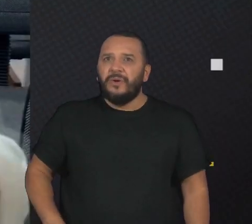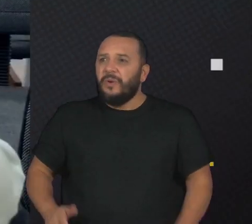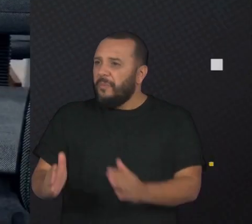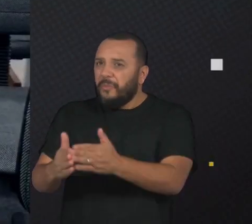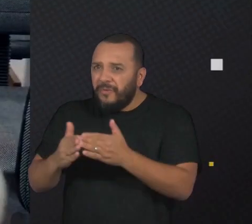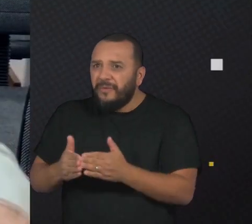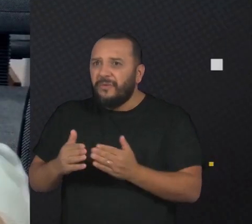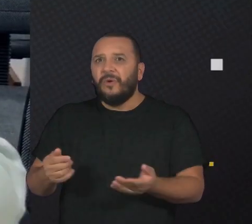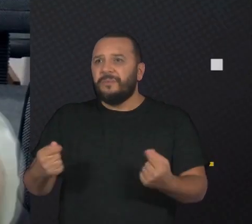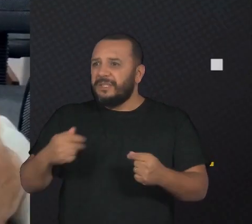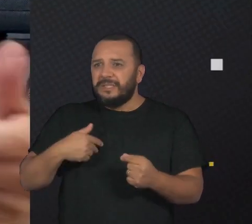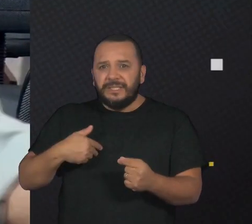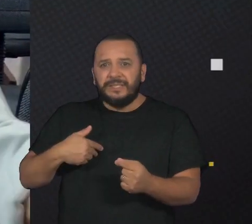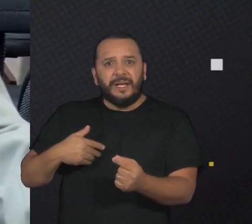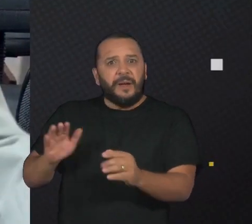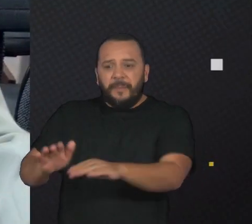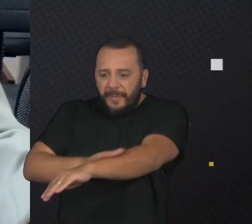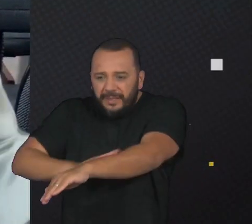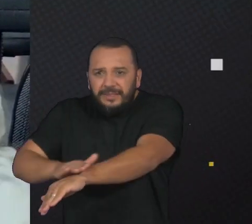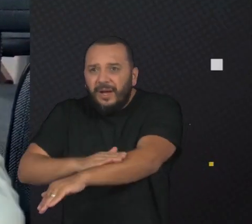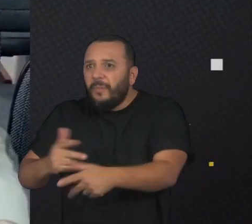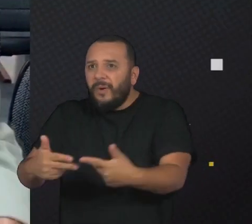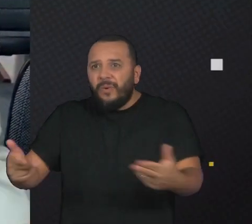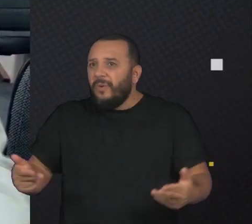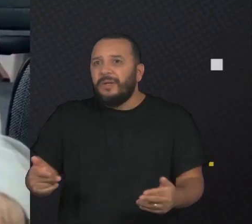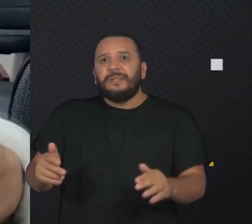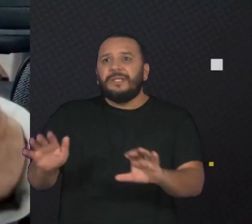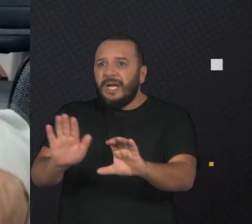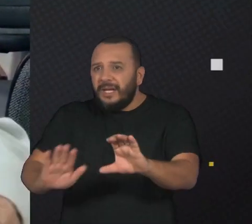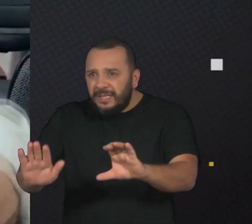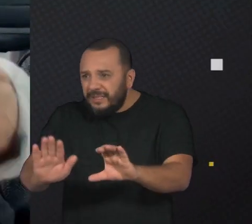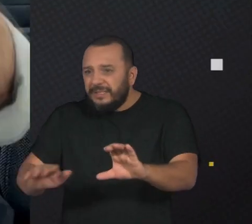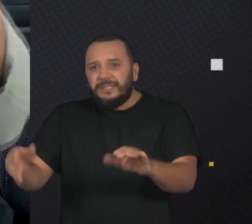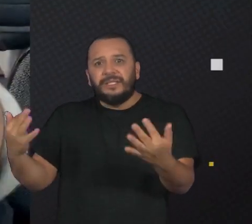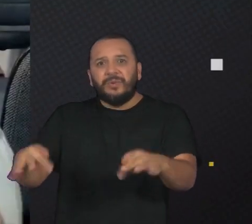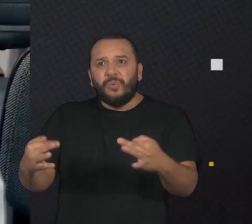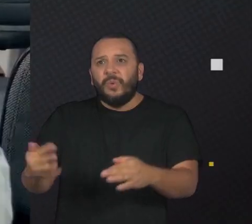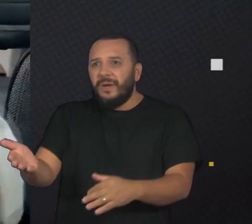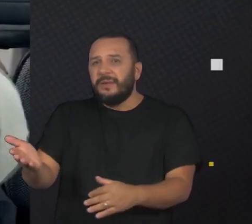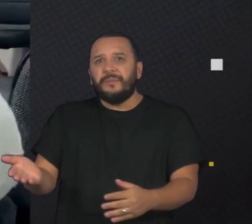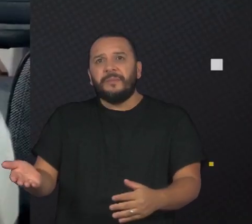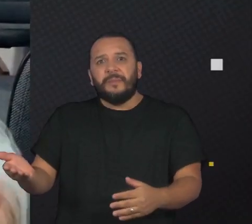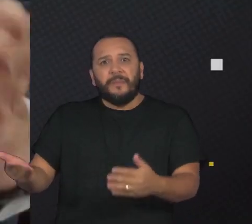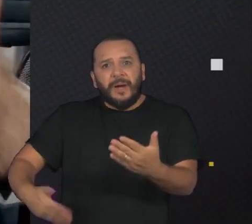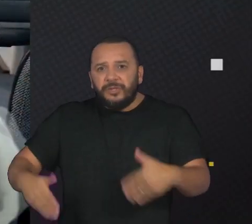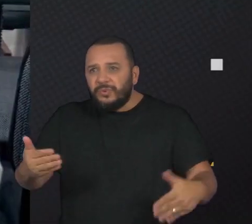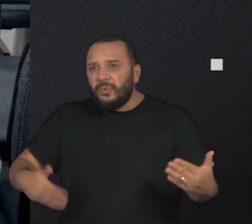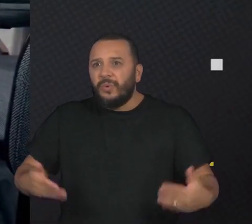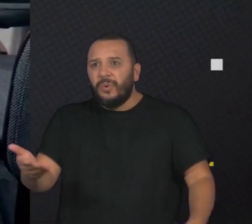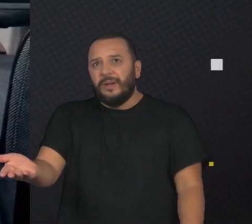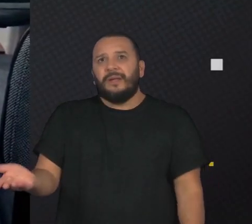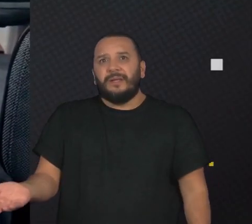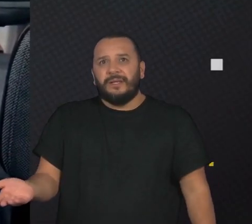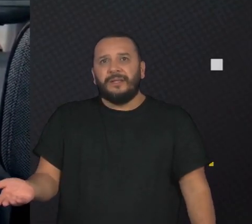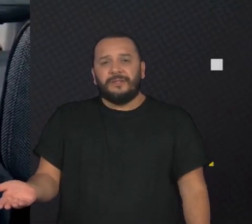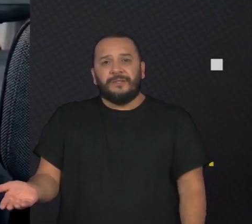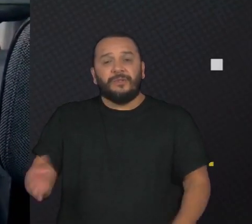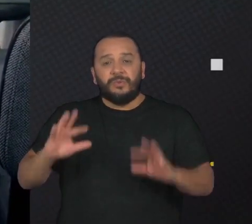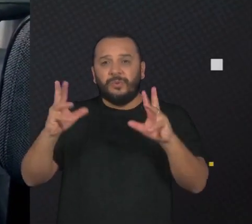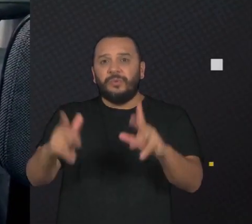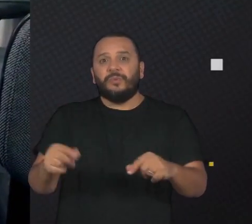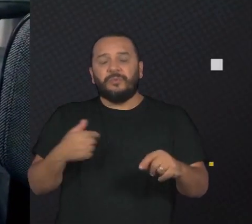favor, traga uma pomada ou alguma coisa para passar aonde machucou o Caio. O